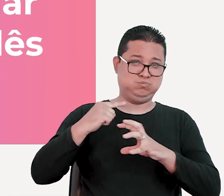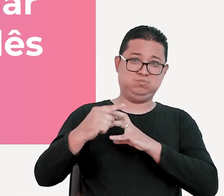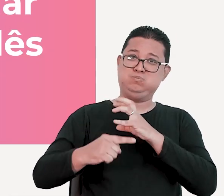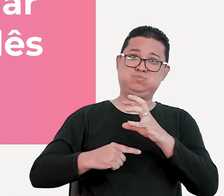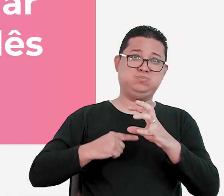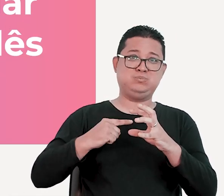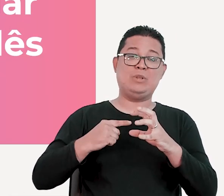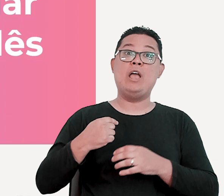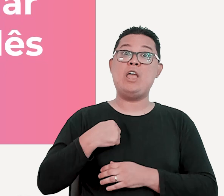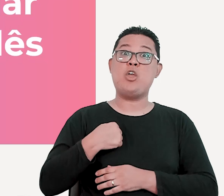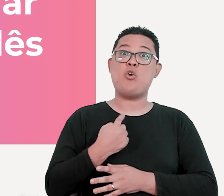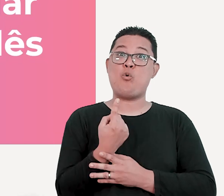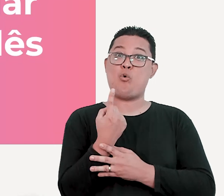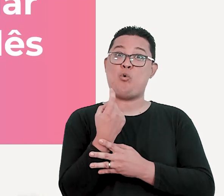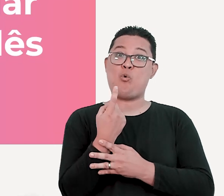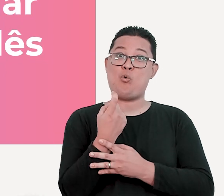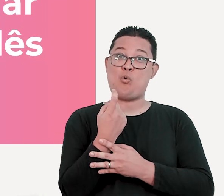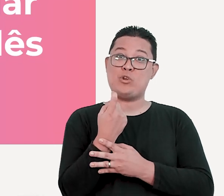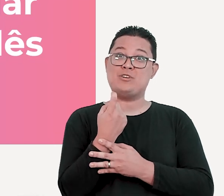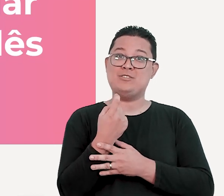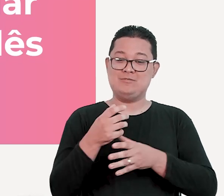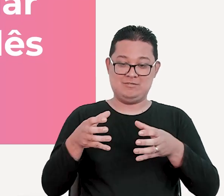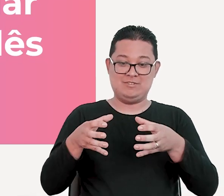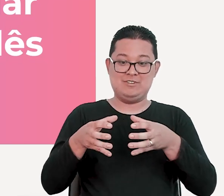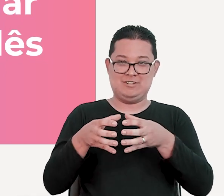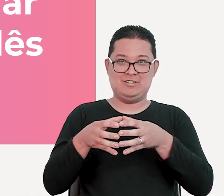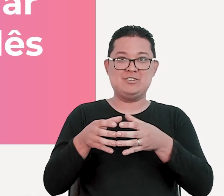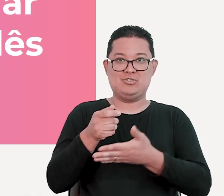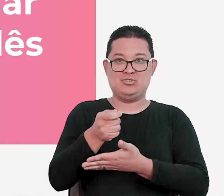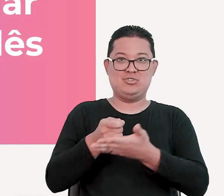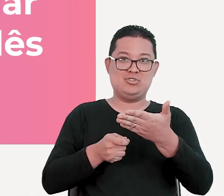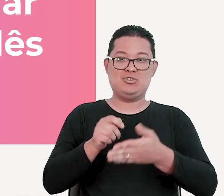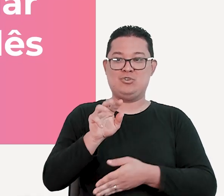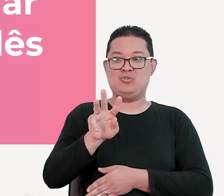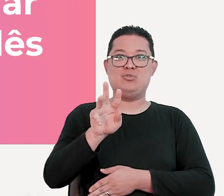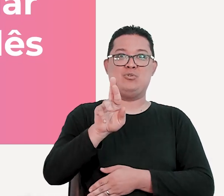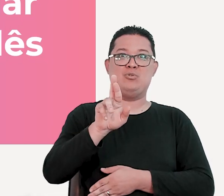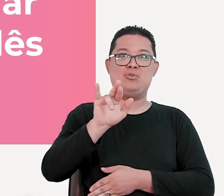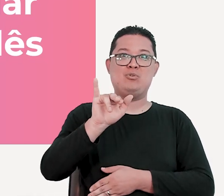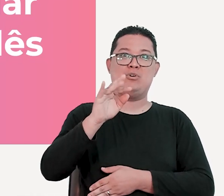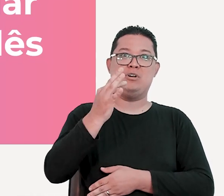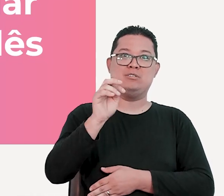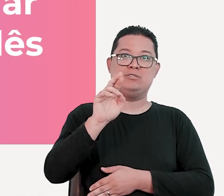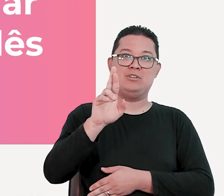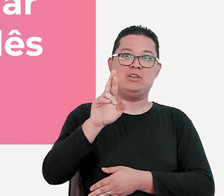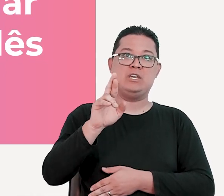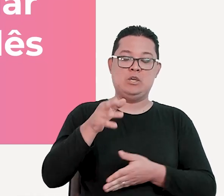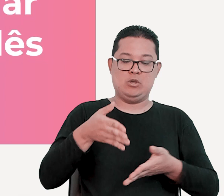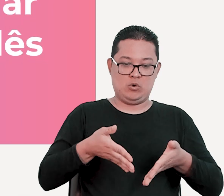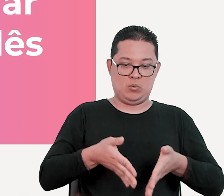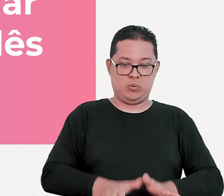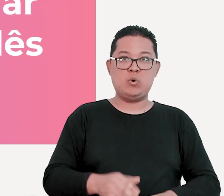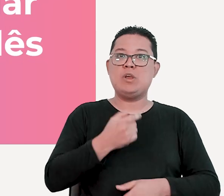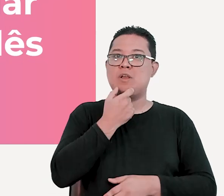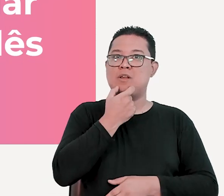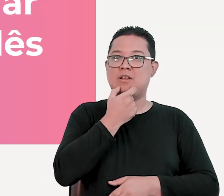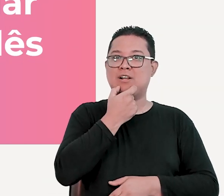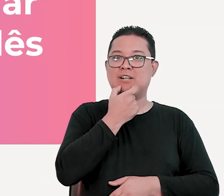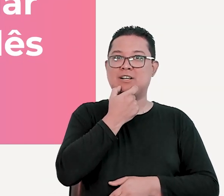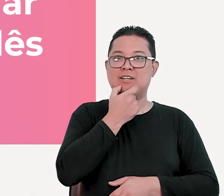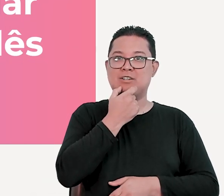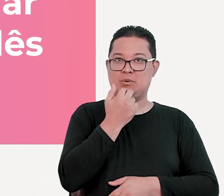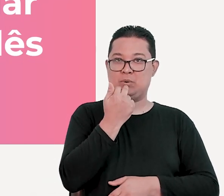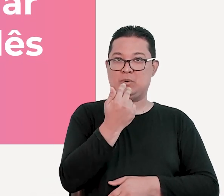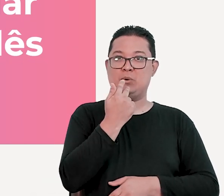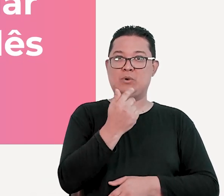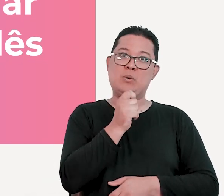Gente, eu sou a única da minha equipe de escrita, de writing, eu sou a única que não tem inglês nativo. Ali todo mundo tem inglês nativo. Mas nas